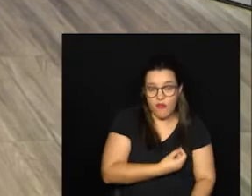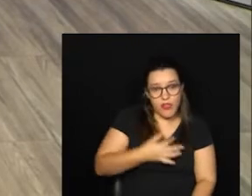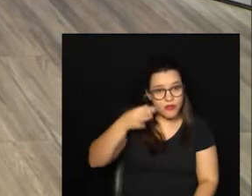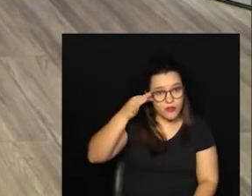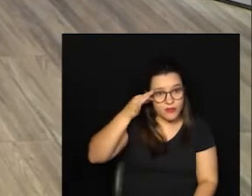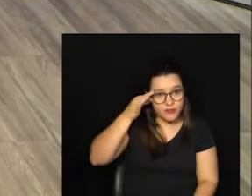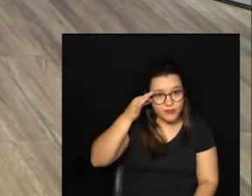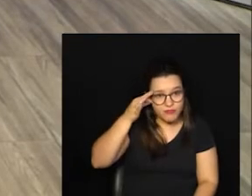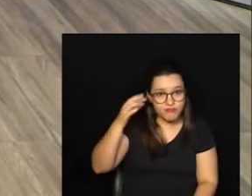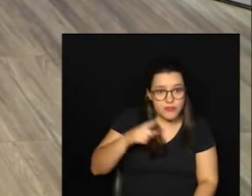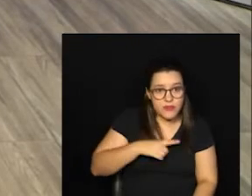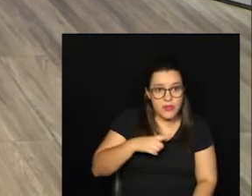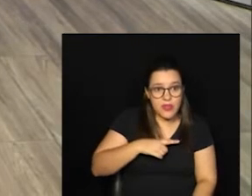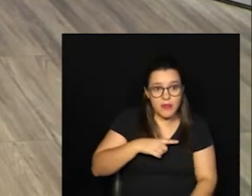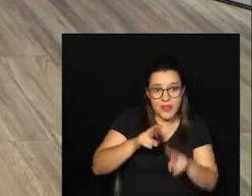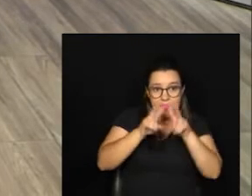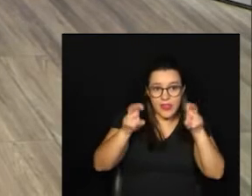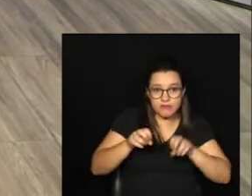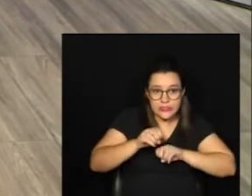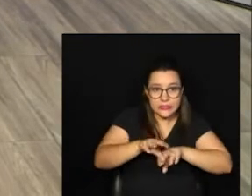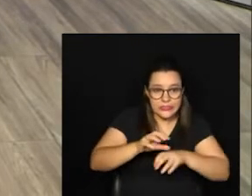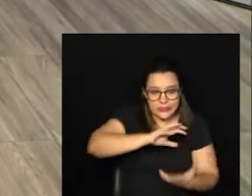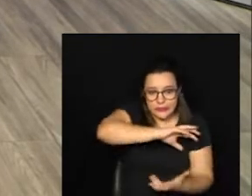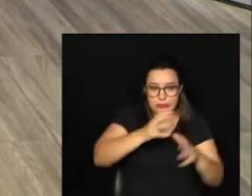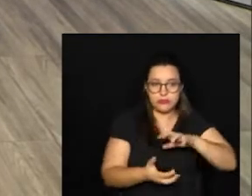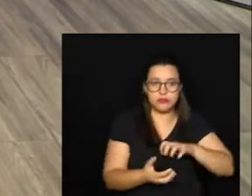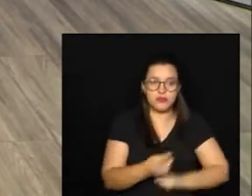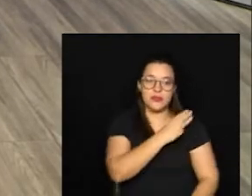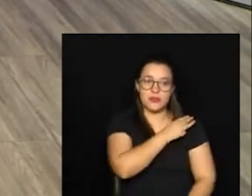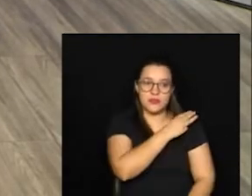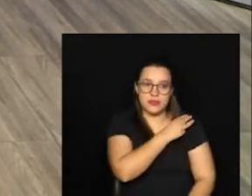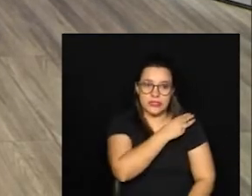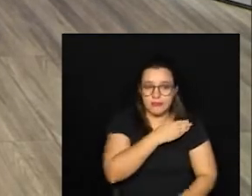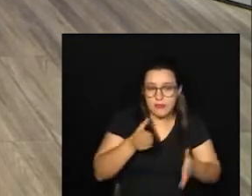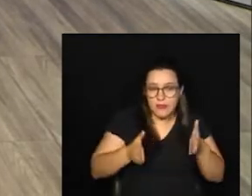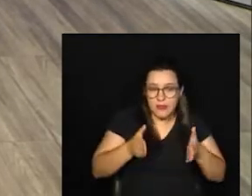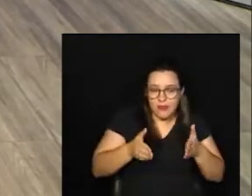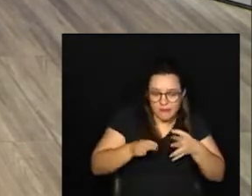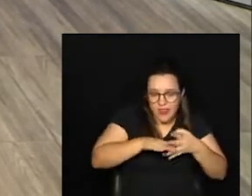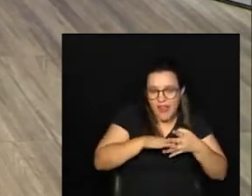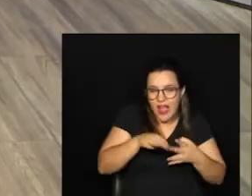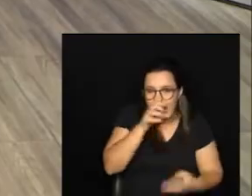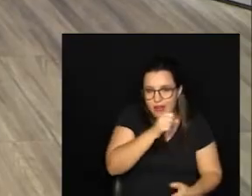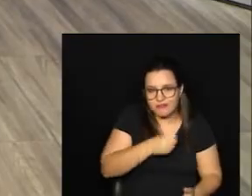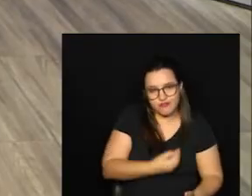no quadro de educação sobre a reforma do ensino médio. O intervalo é rapidinho, não saia daí.